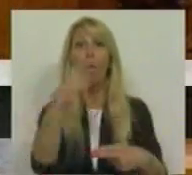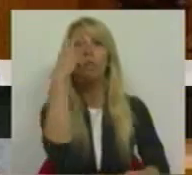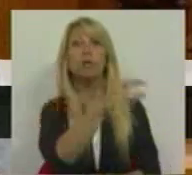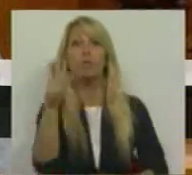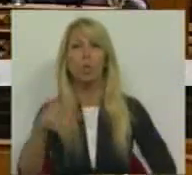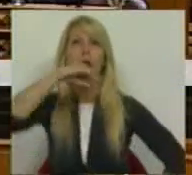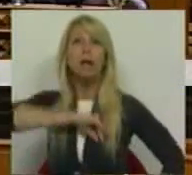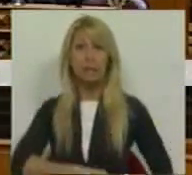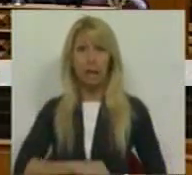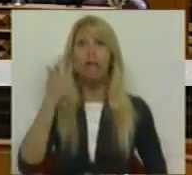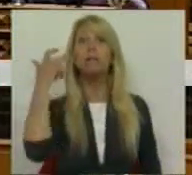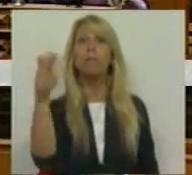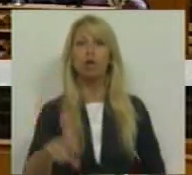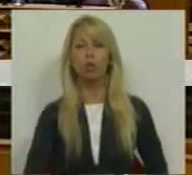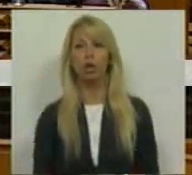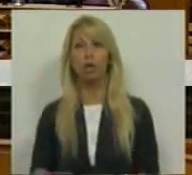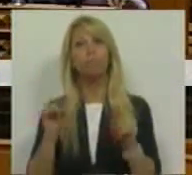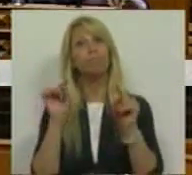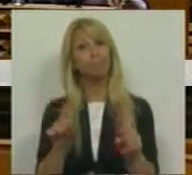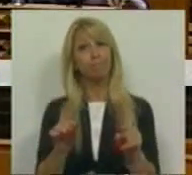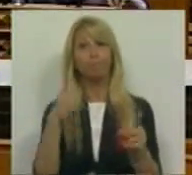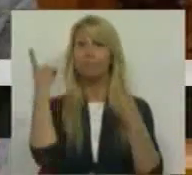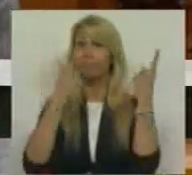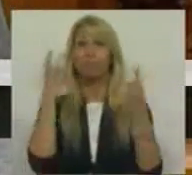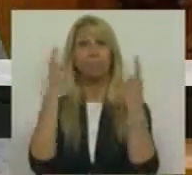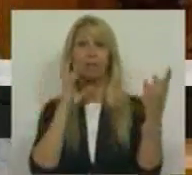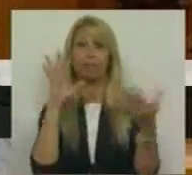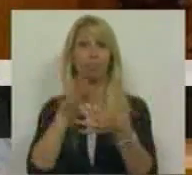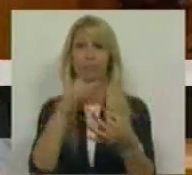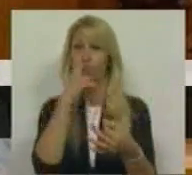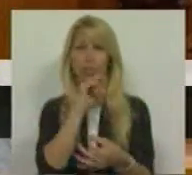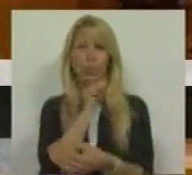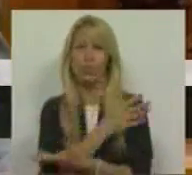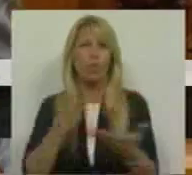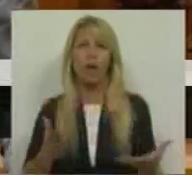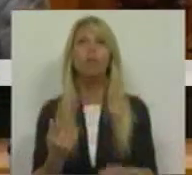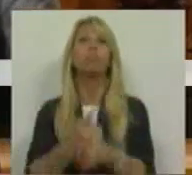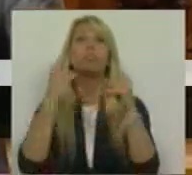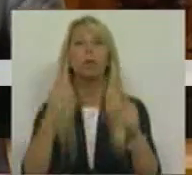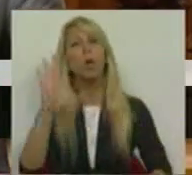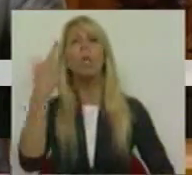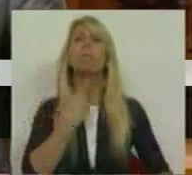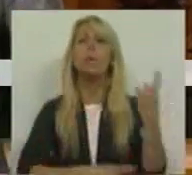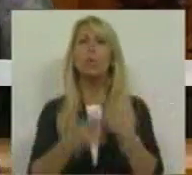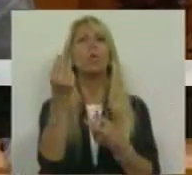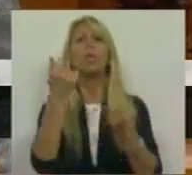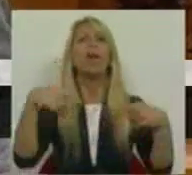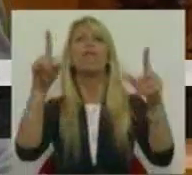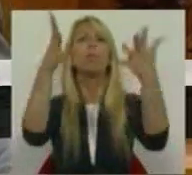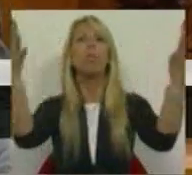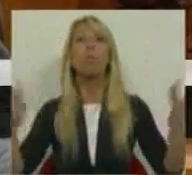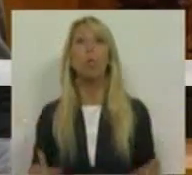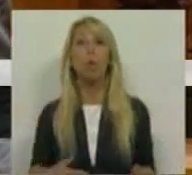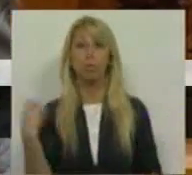nos salários e nas pensões. É irracional, porque quando se pergunta para onde foi o dinheiro, nós sabemos, saiu